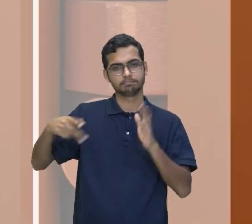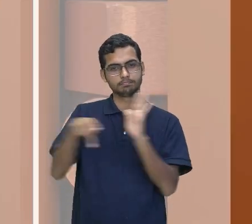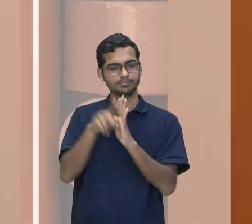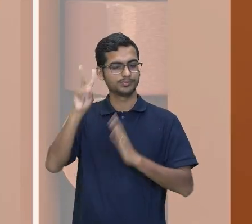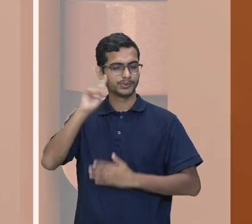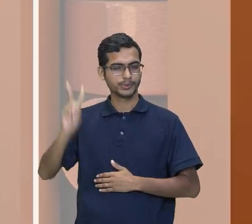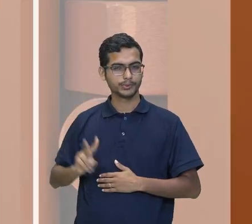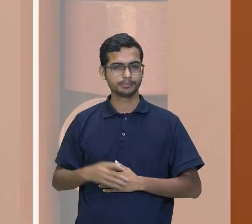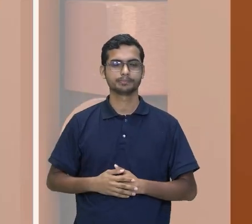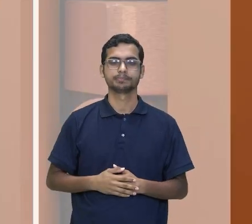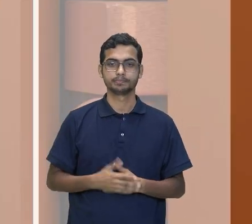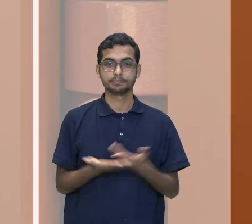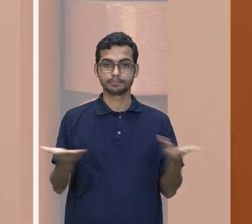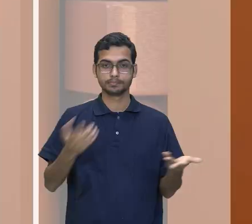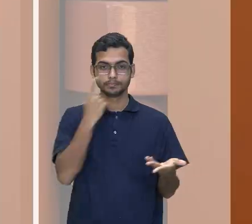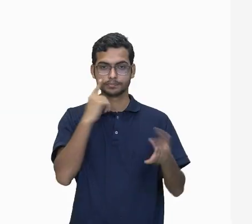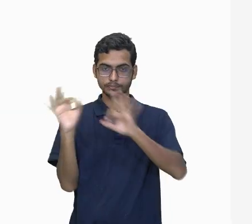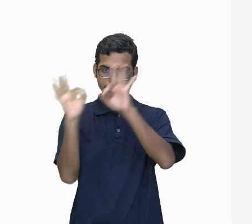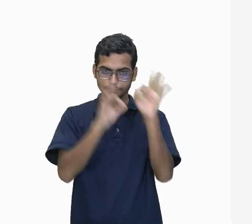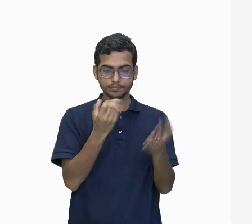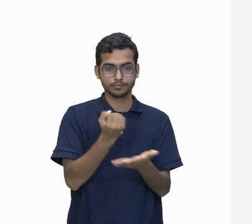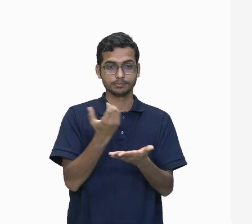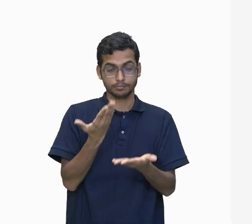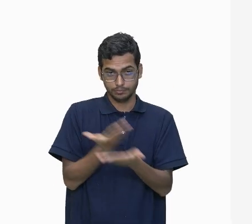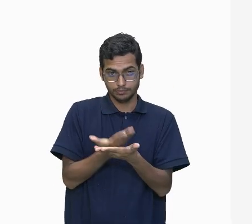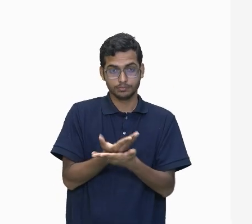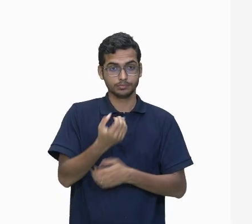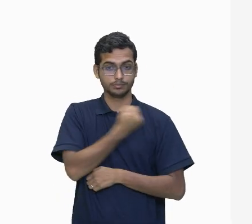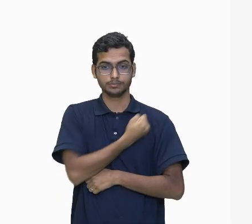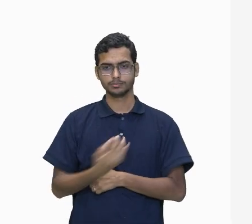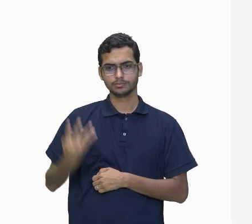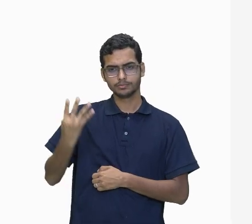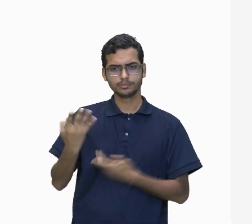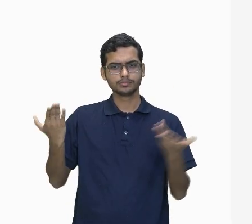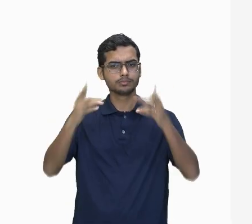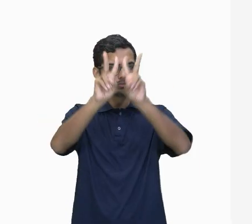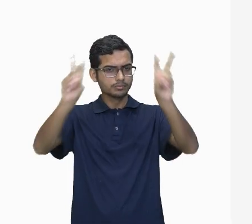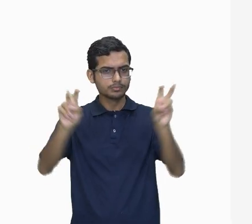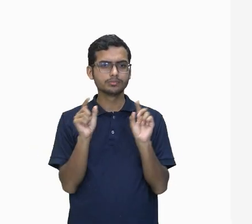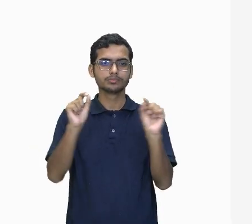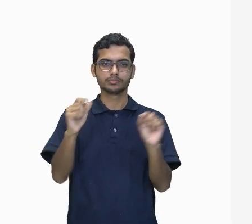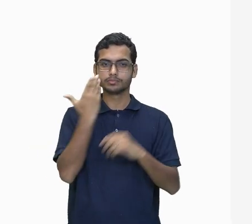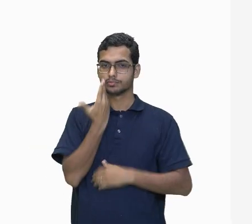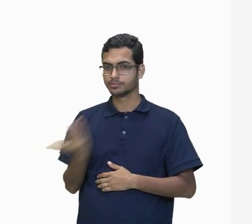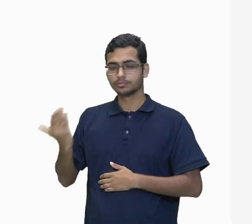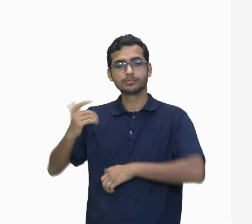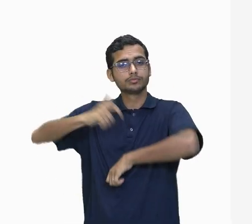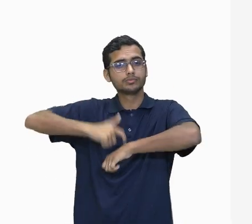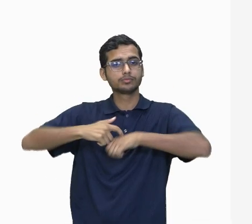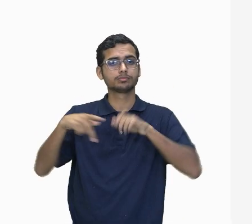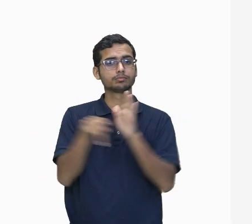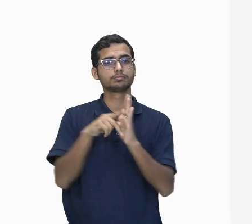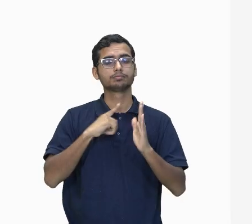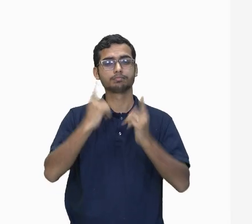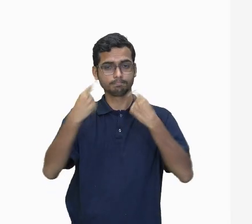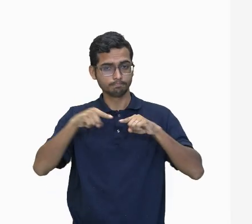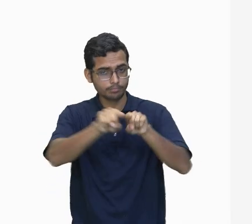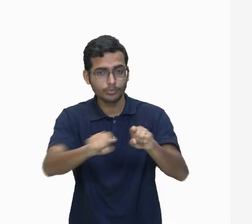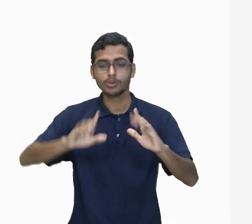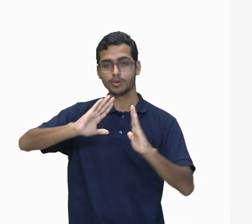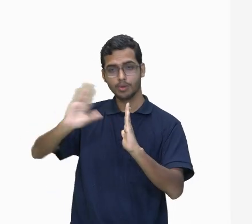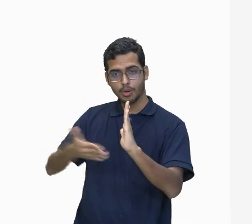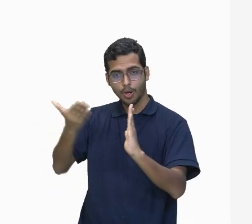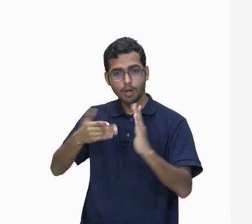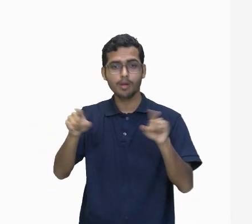História. Vamos à nossa aula de número 4, com o objeto de conhecimento, a questão do tempo, sincronias